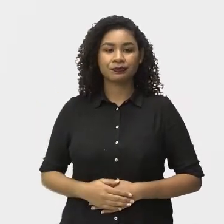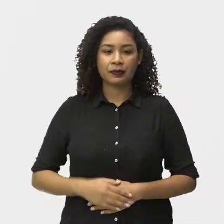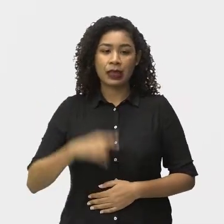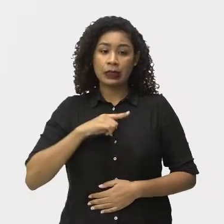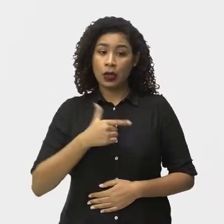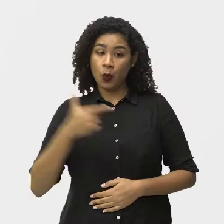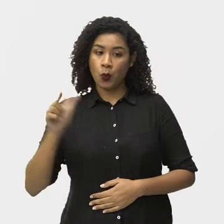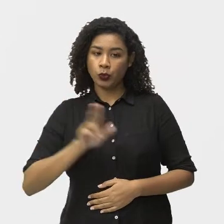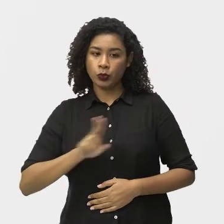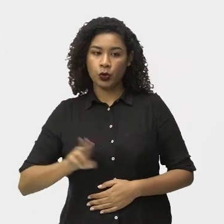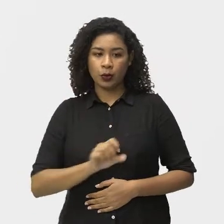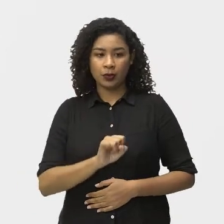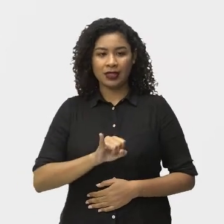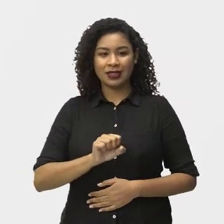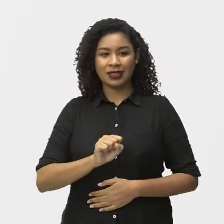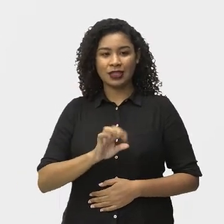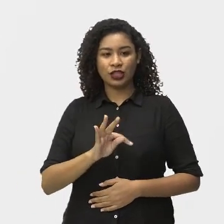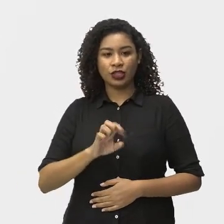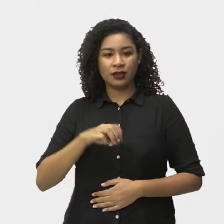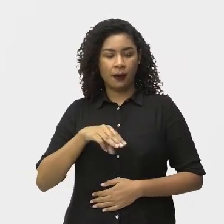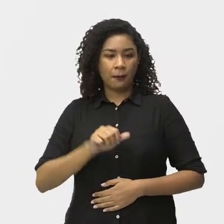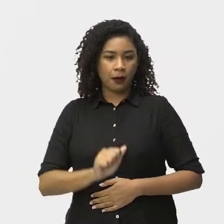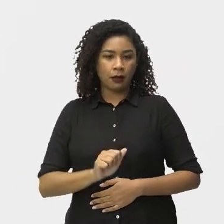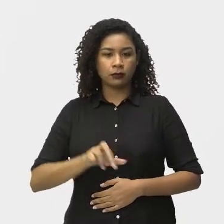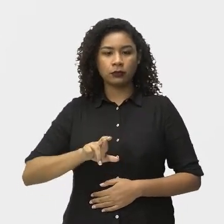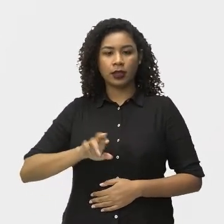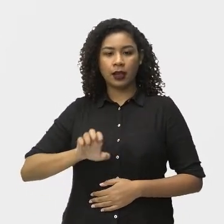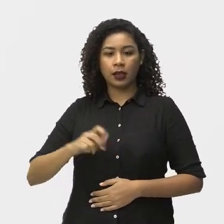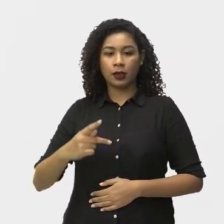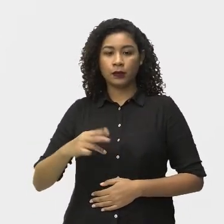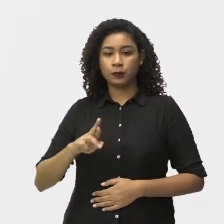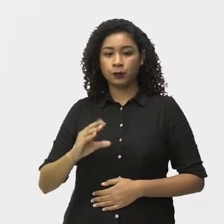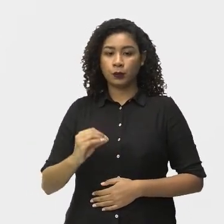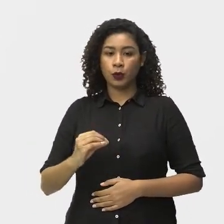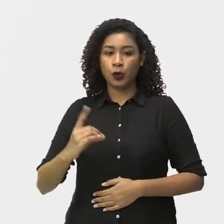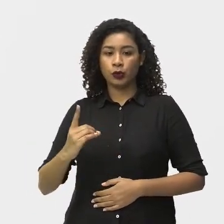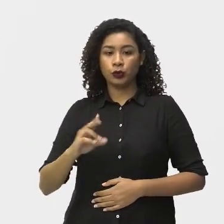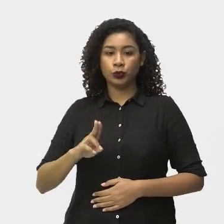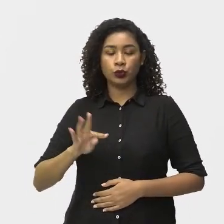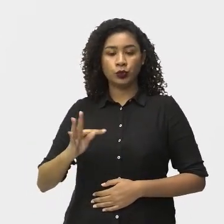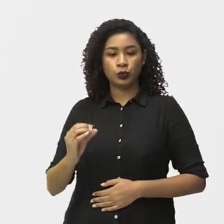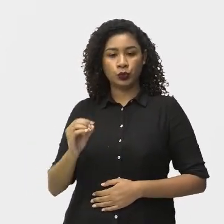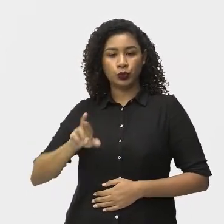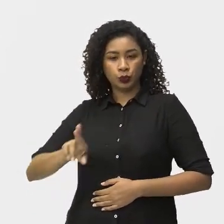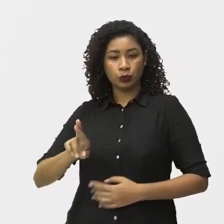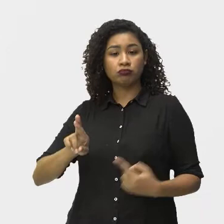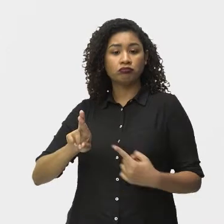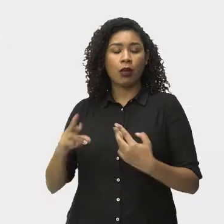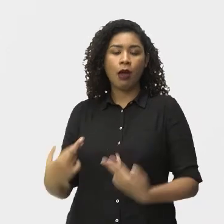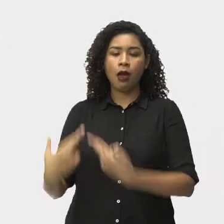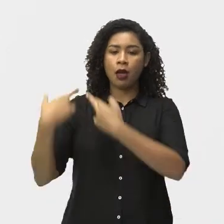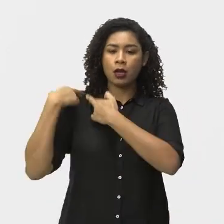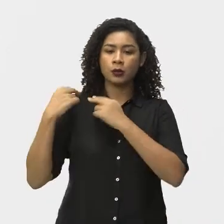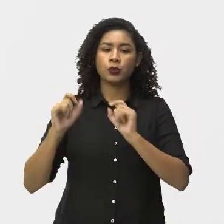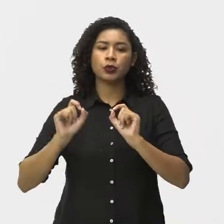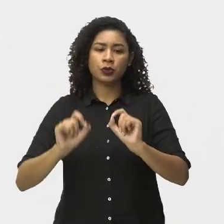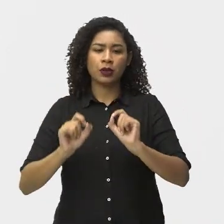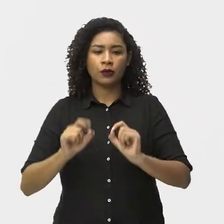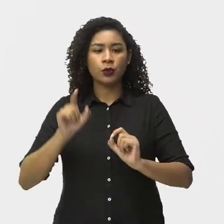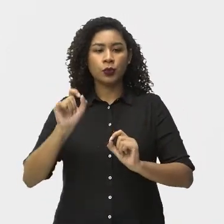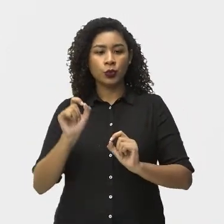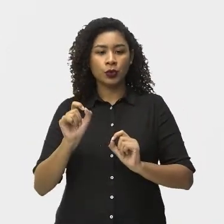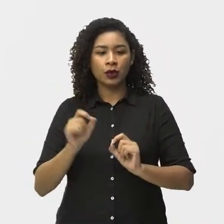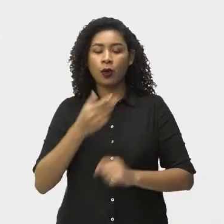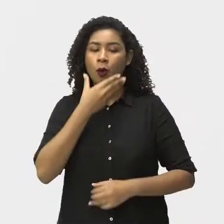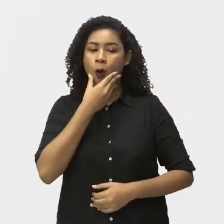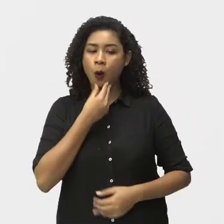sistema reprodutor é o responsável pela reprodução e, consequentemente, permite a manutenção da espécie humana.